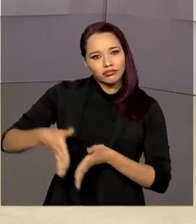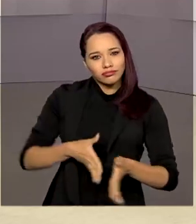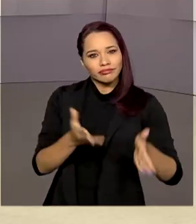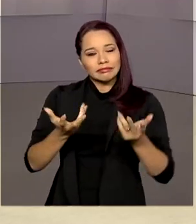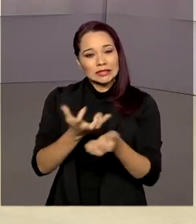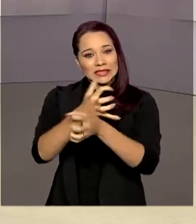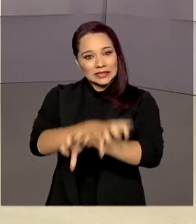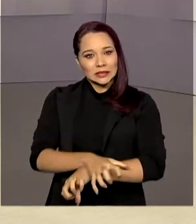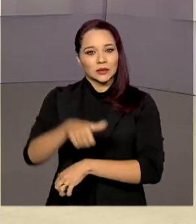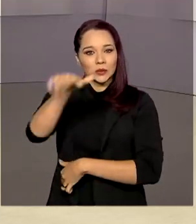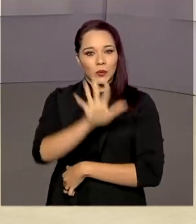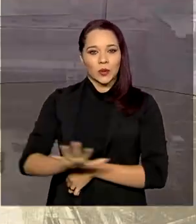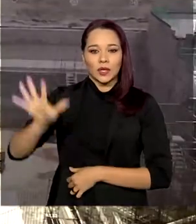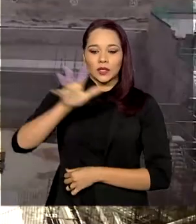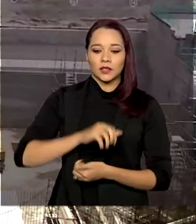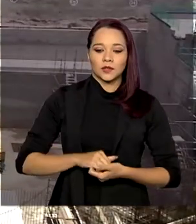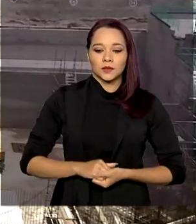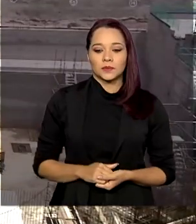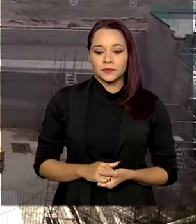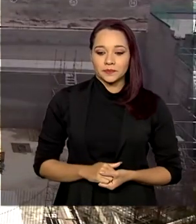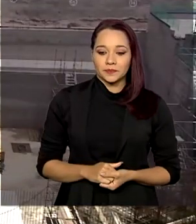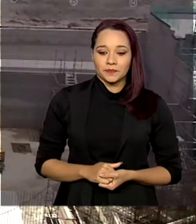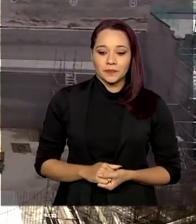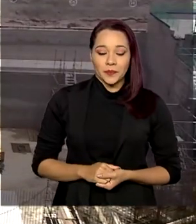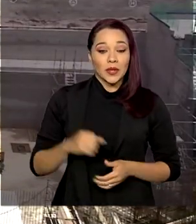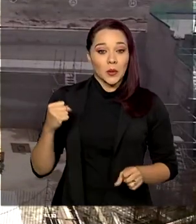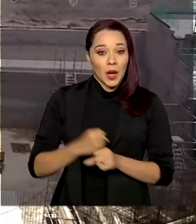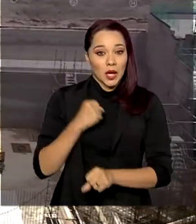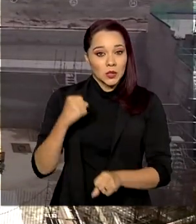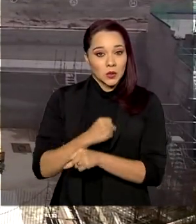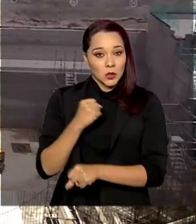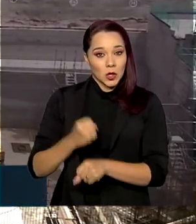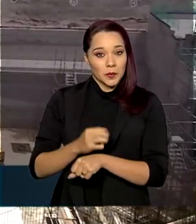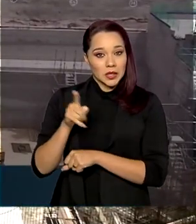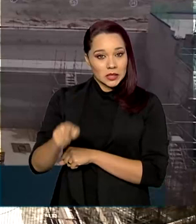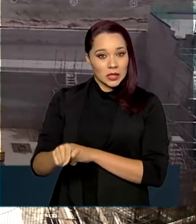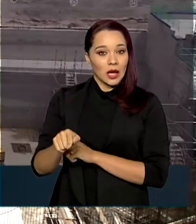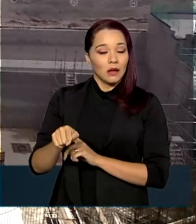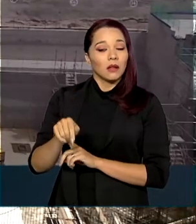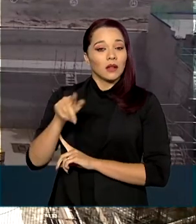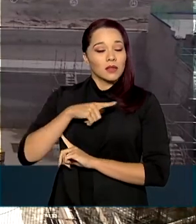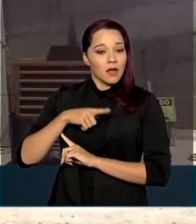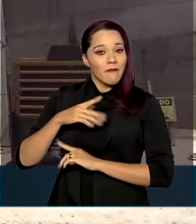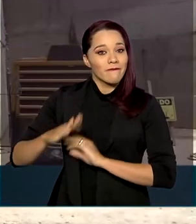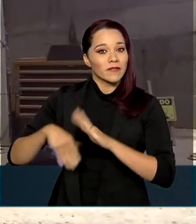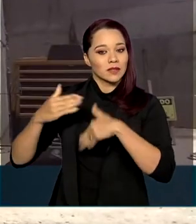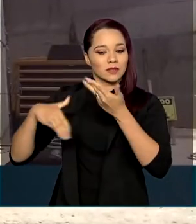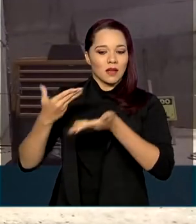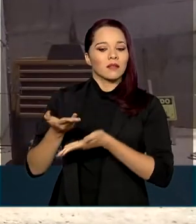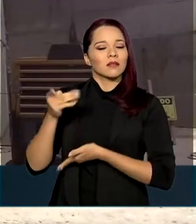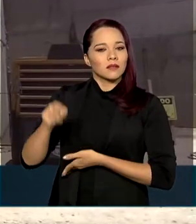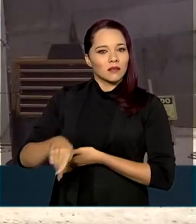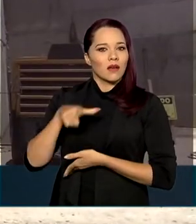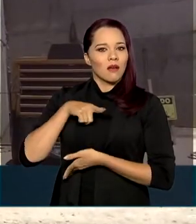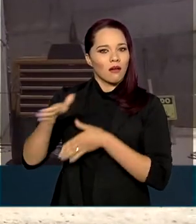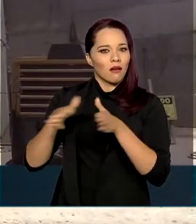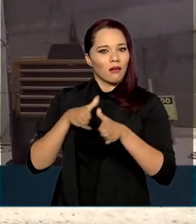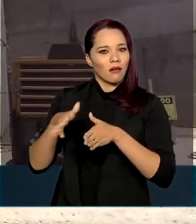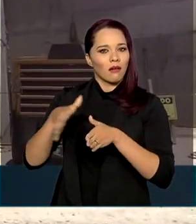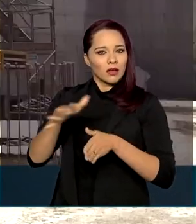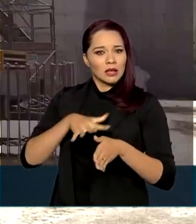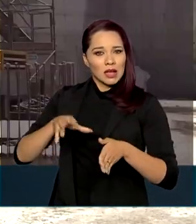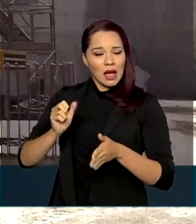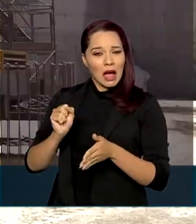sertão no destino. As obras da estação de bombeamento estão avançadas. Elas fazem parte do ramal